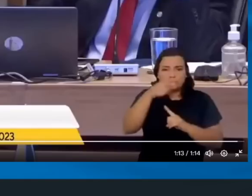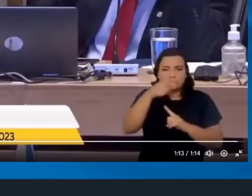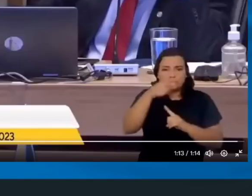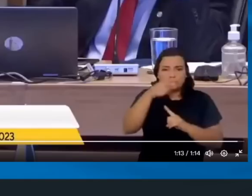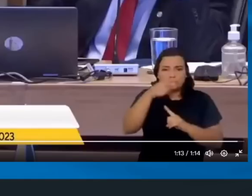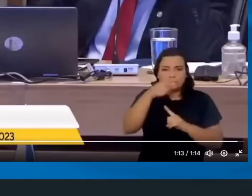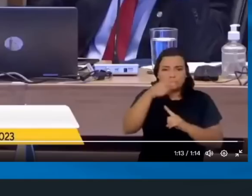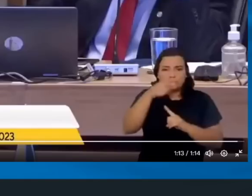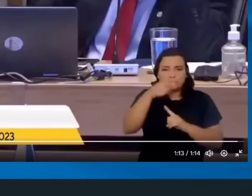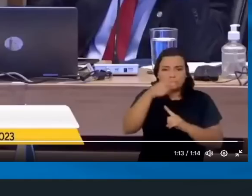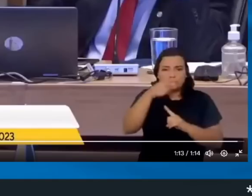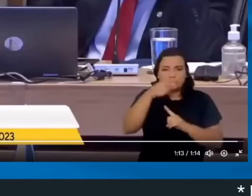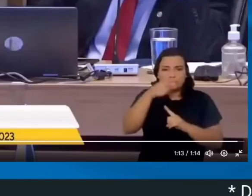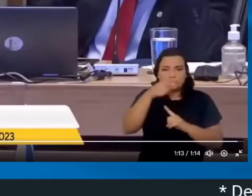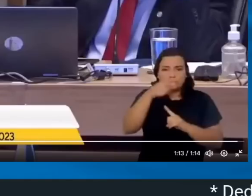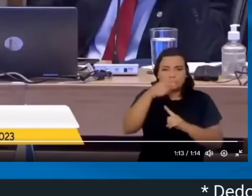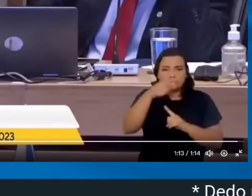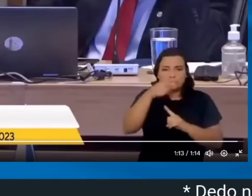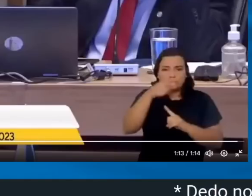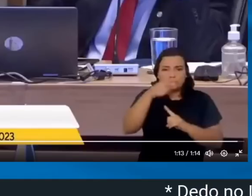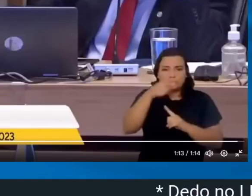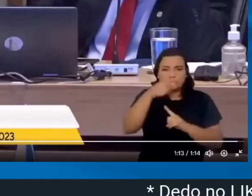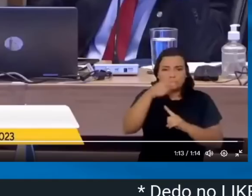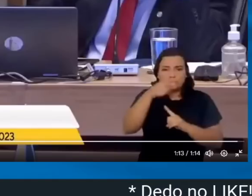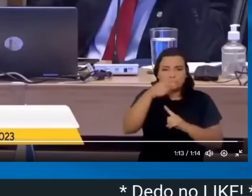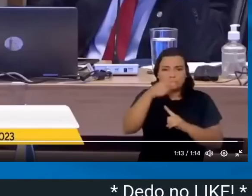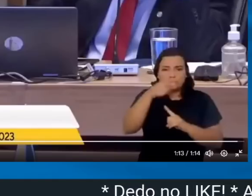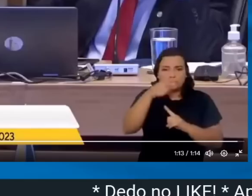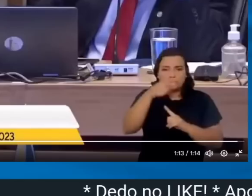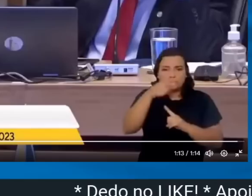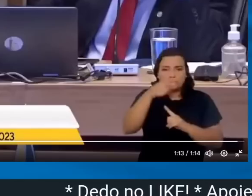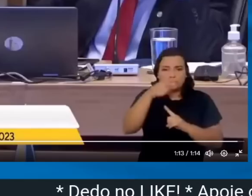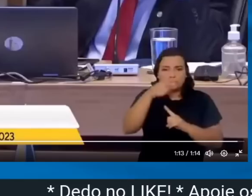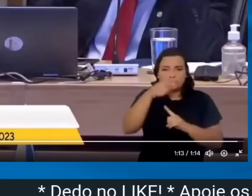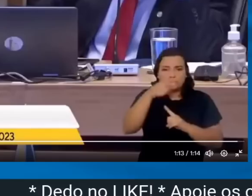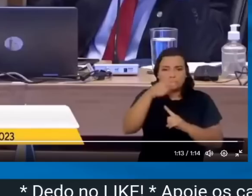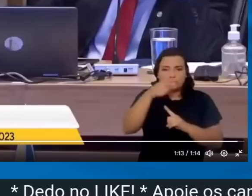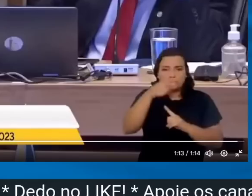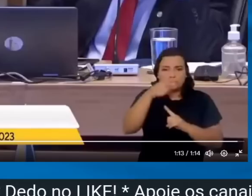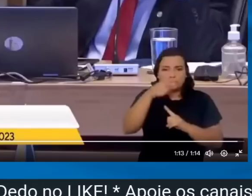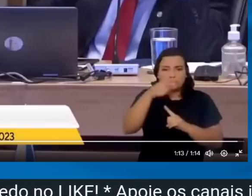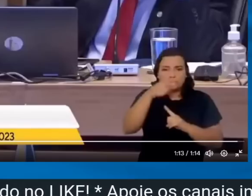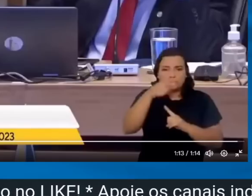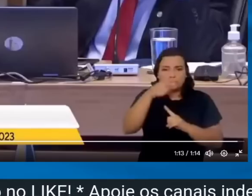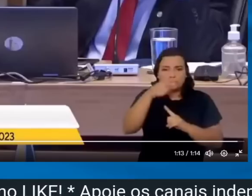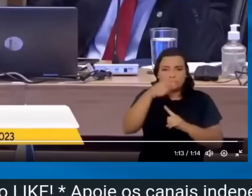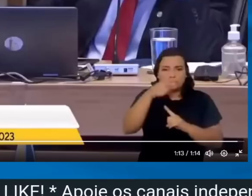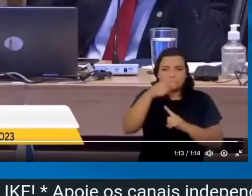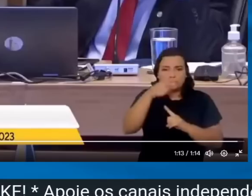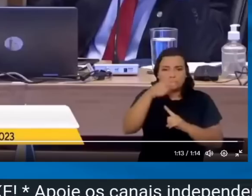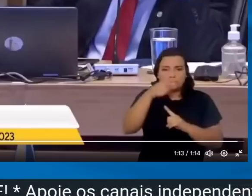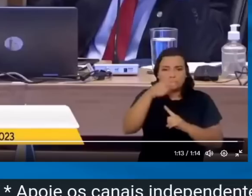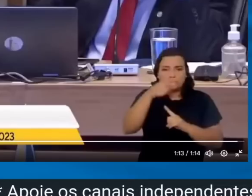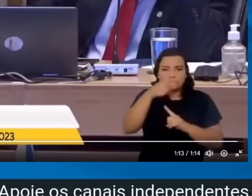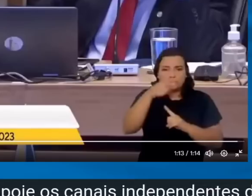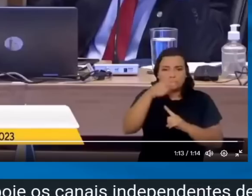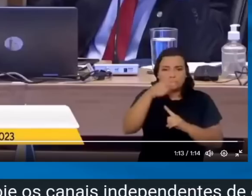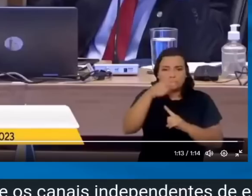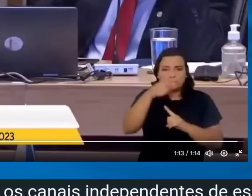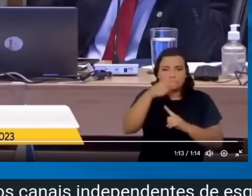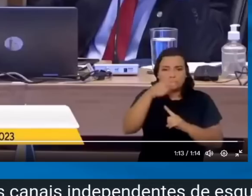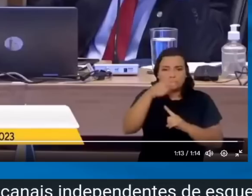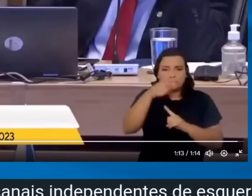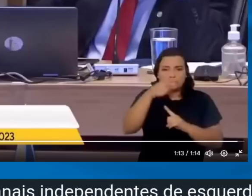como você, estar respondendo. Estar respondendo criminalmente por tentar agitar uma turba de